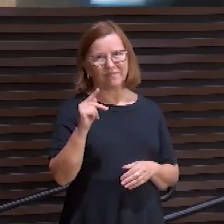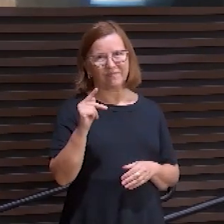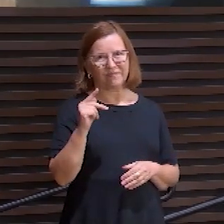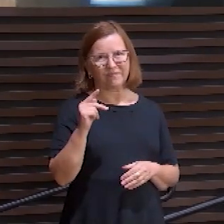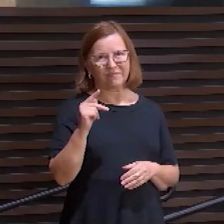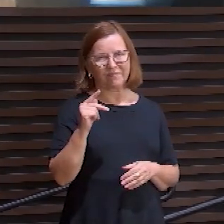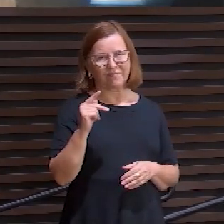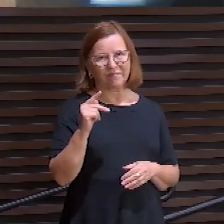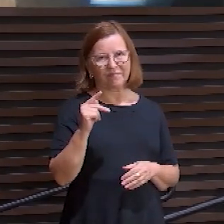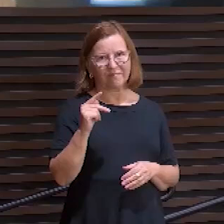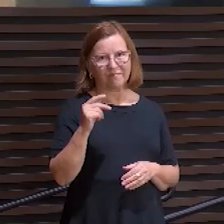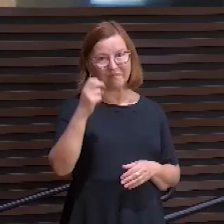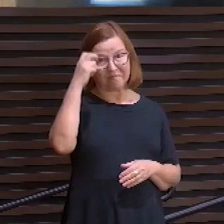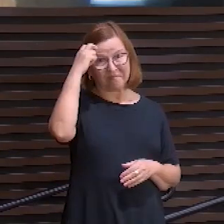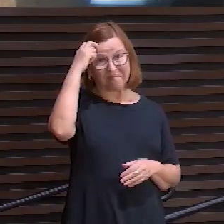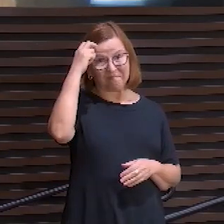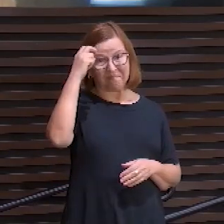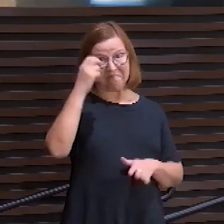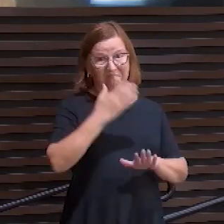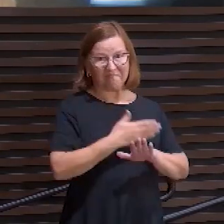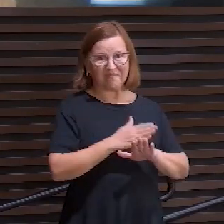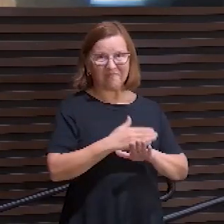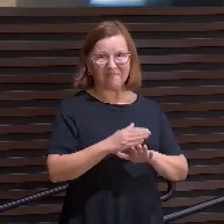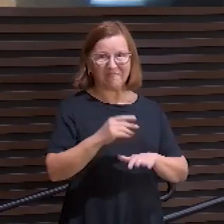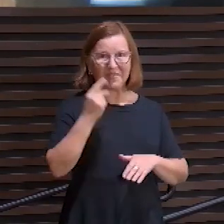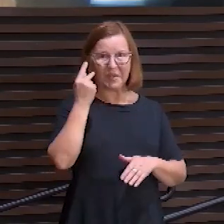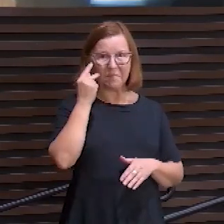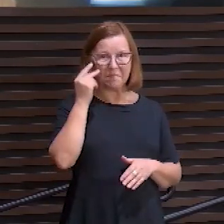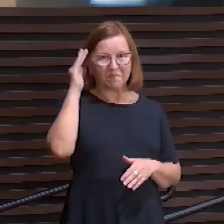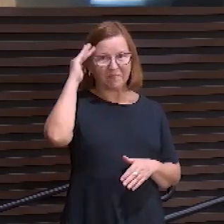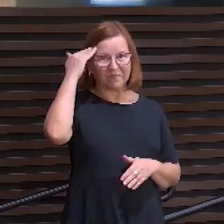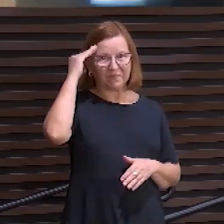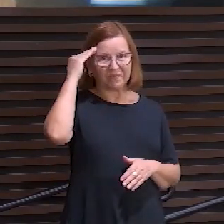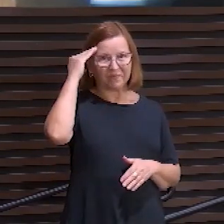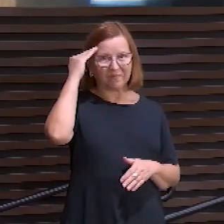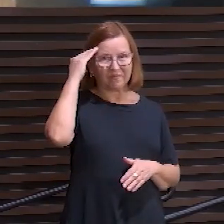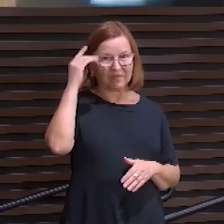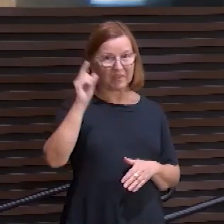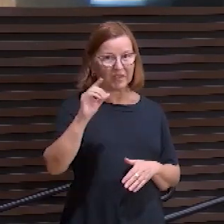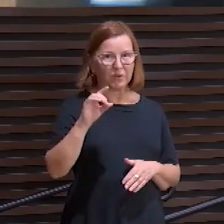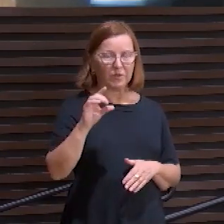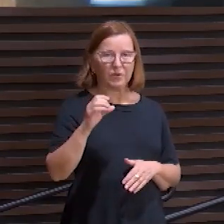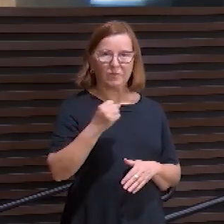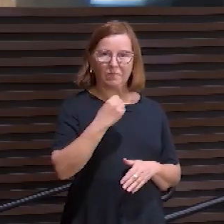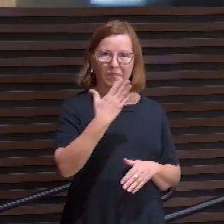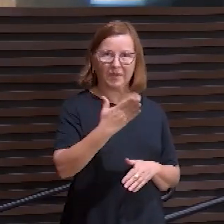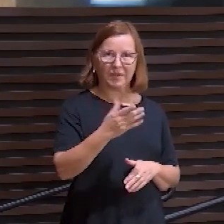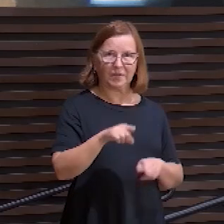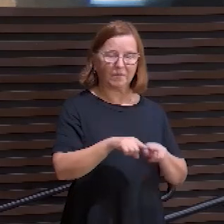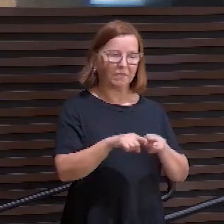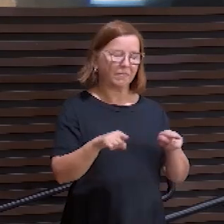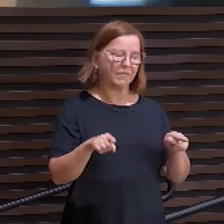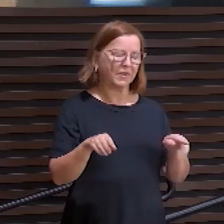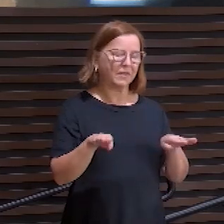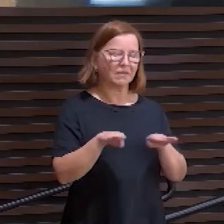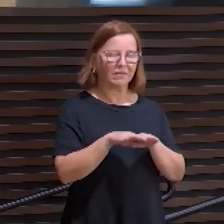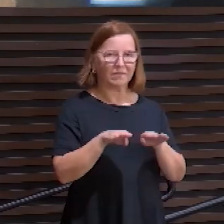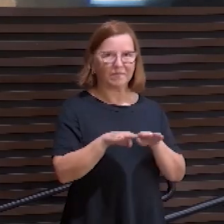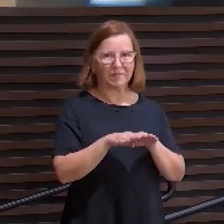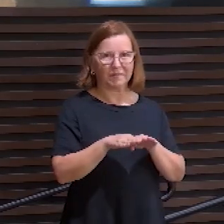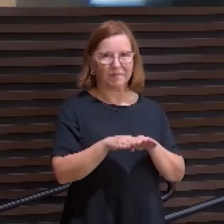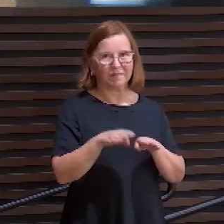faculdades exercitadas para discernir não somente o bem, mas